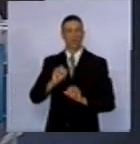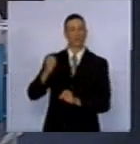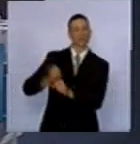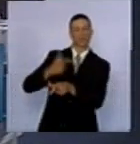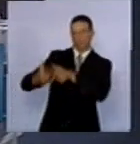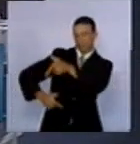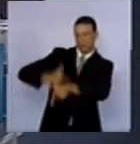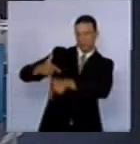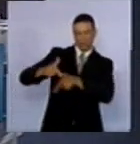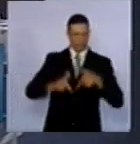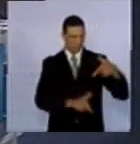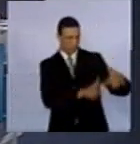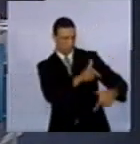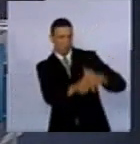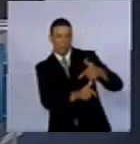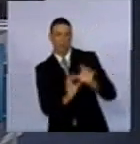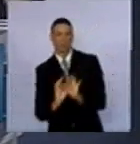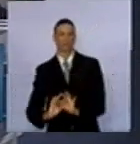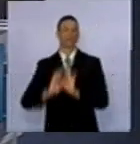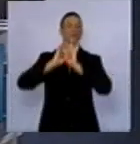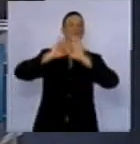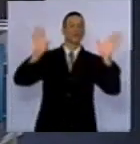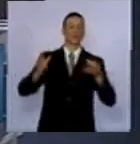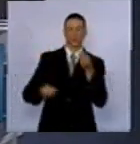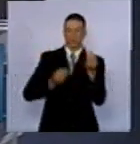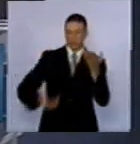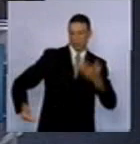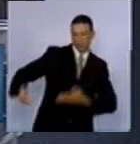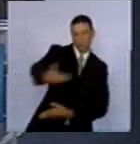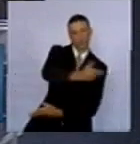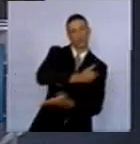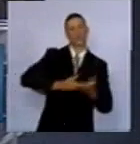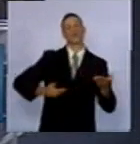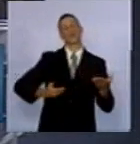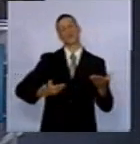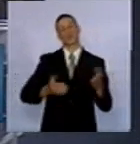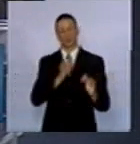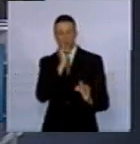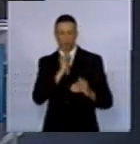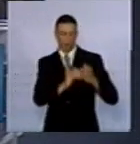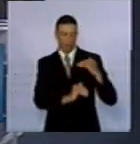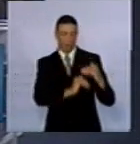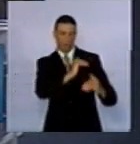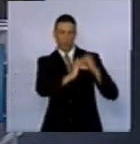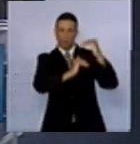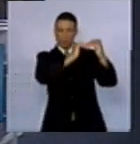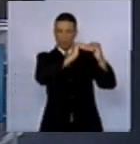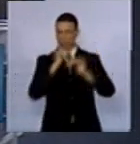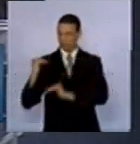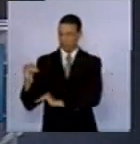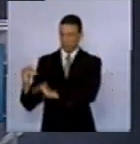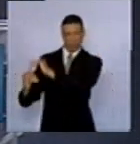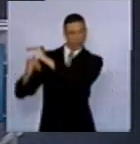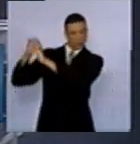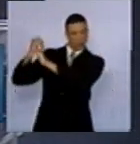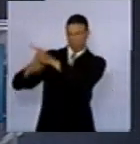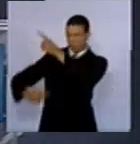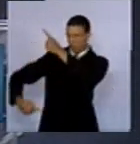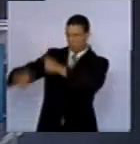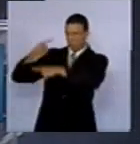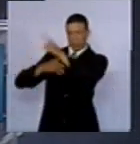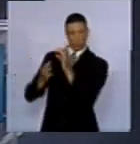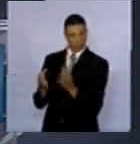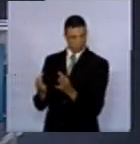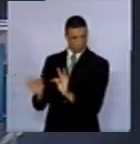constrói de forma é livre plenamente livre você passa a ter um processo não só que a convergência